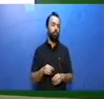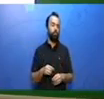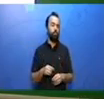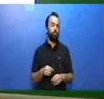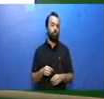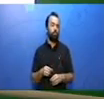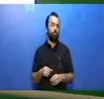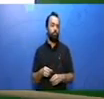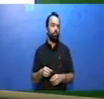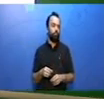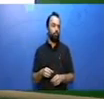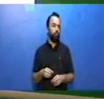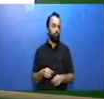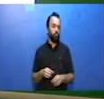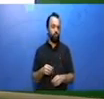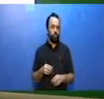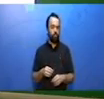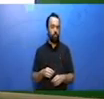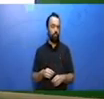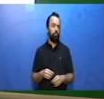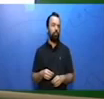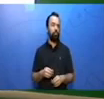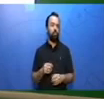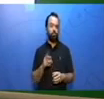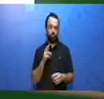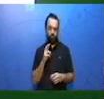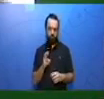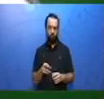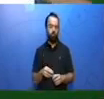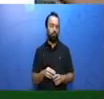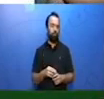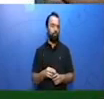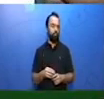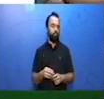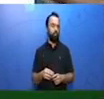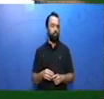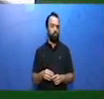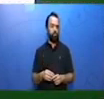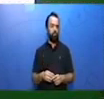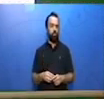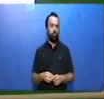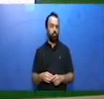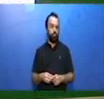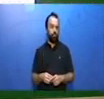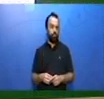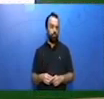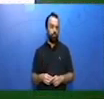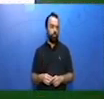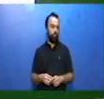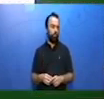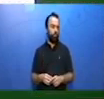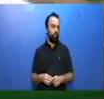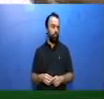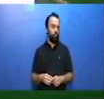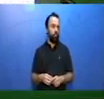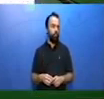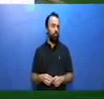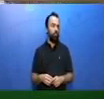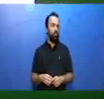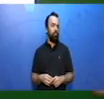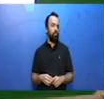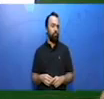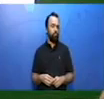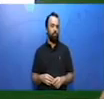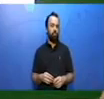Lembrou? Faça a sua resposta, volte no texto, quantas vezes for preciso. Olha lá, as